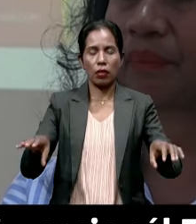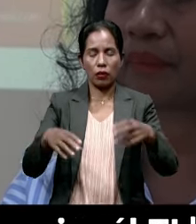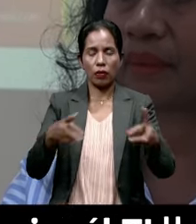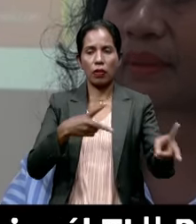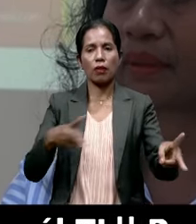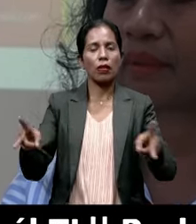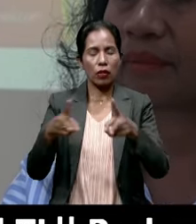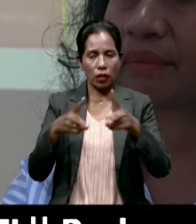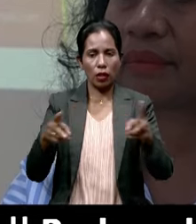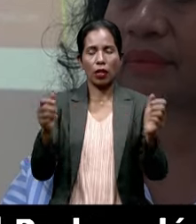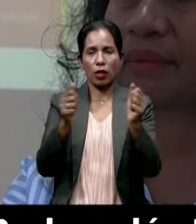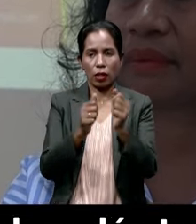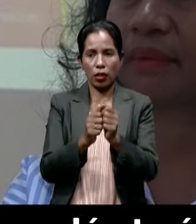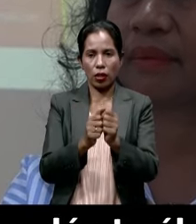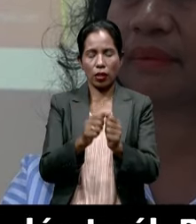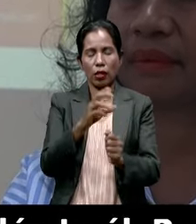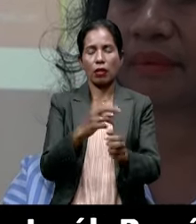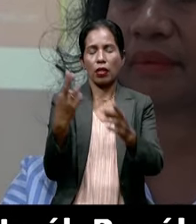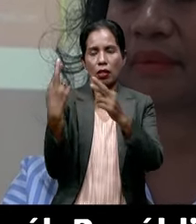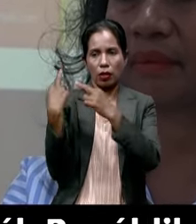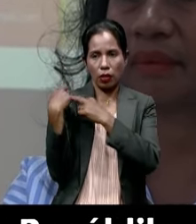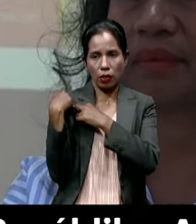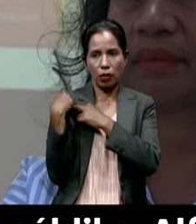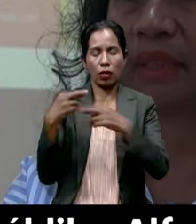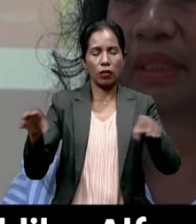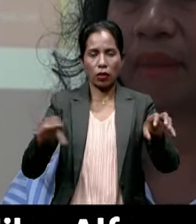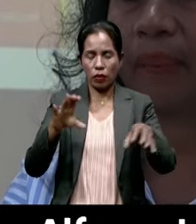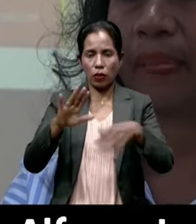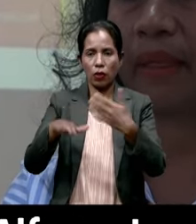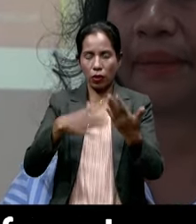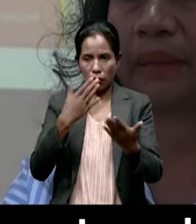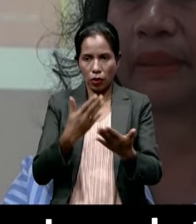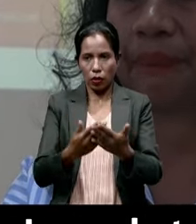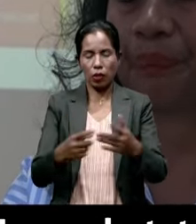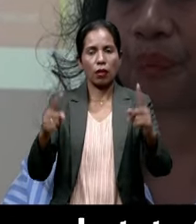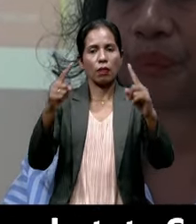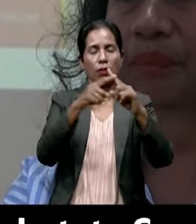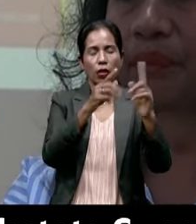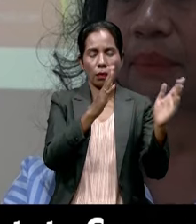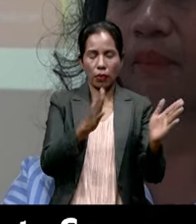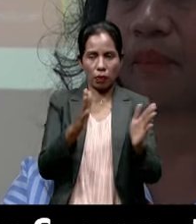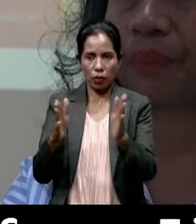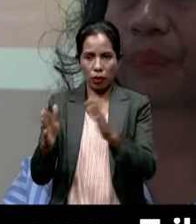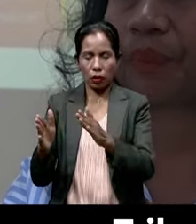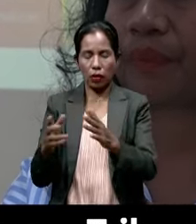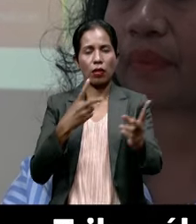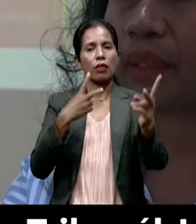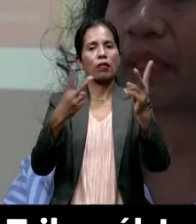voluntari unian, nebe ma si responsabiliza servisu sira hutu, ba preparação,